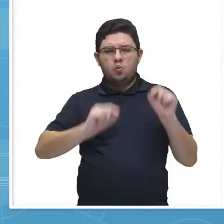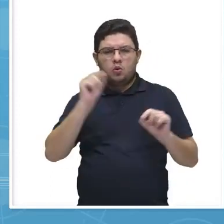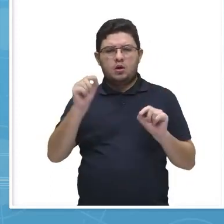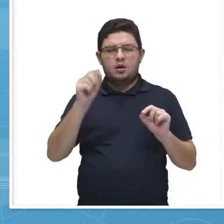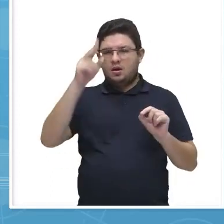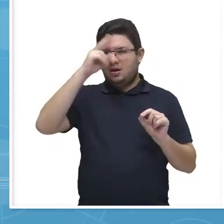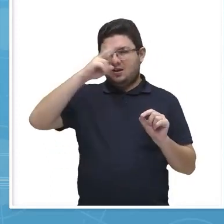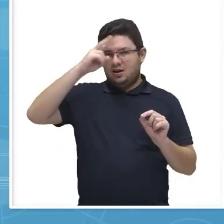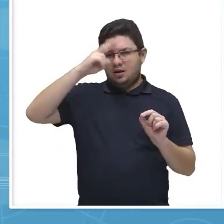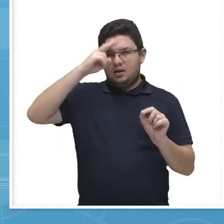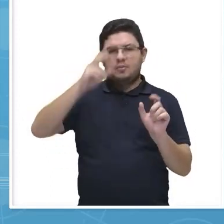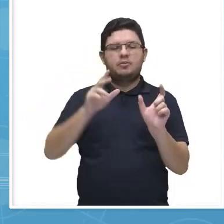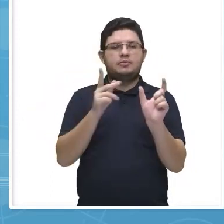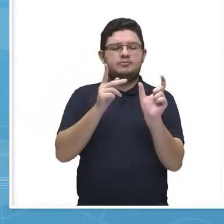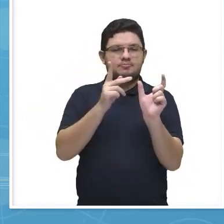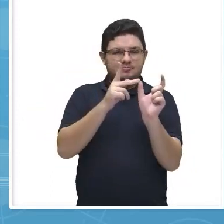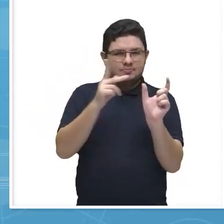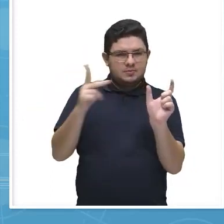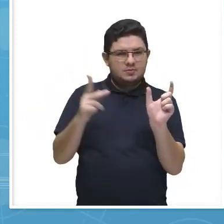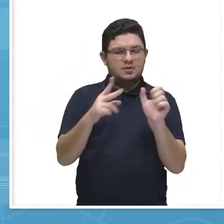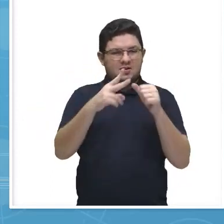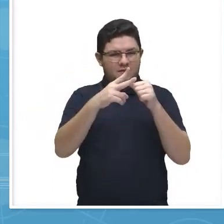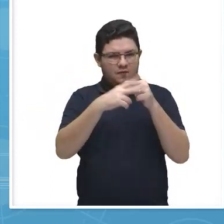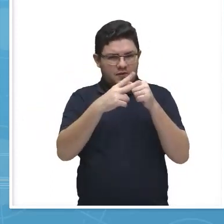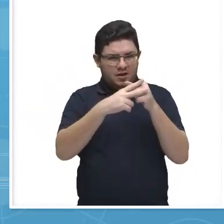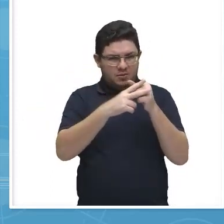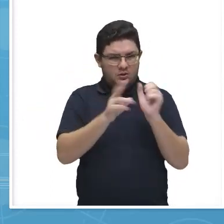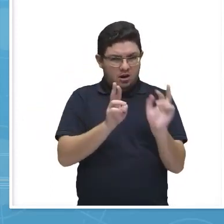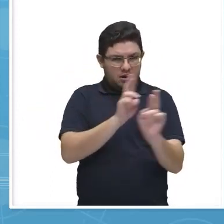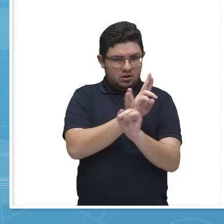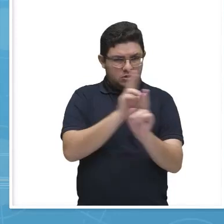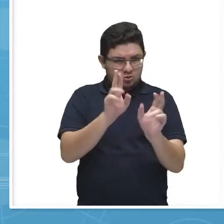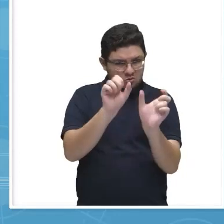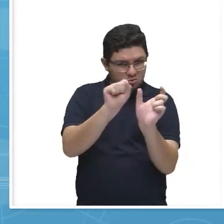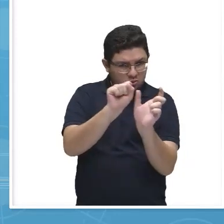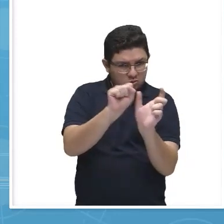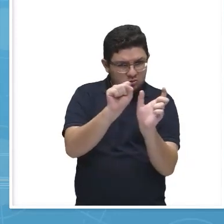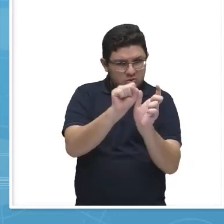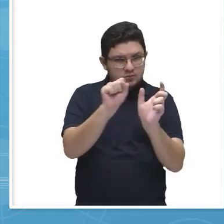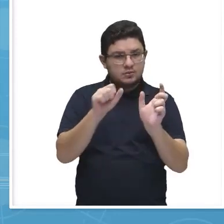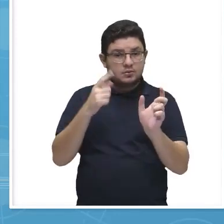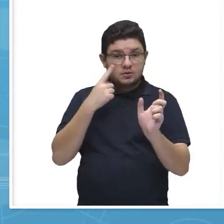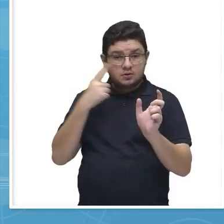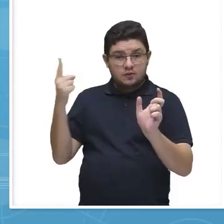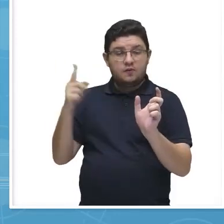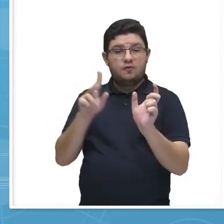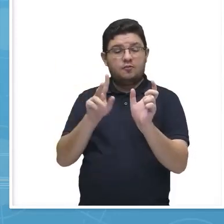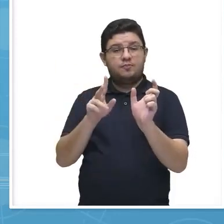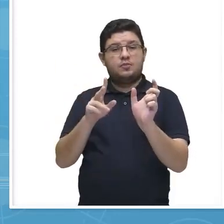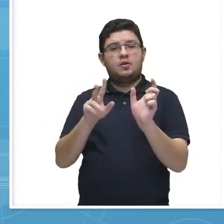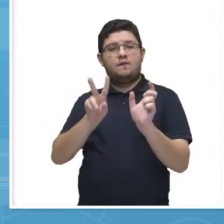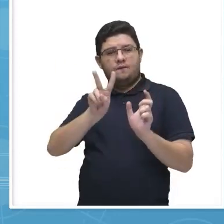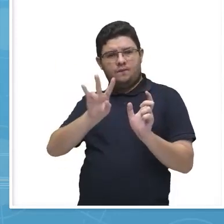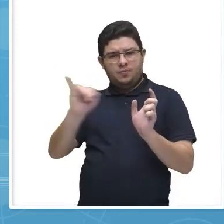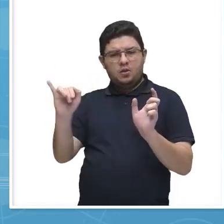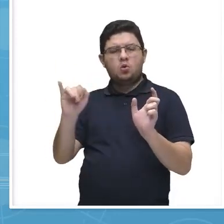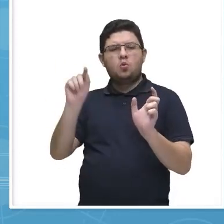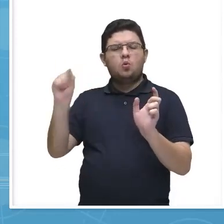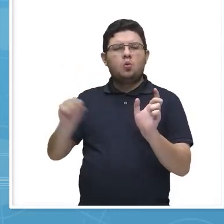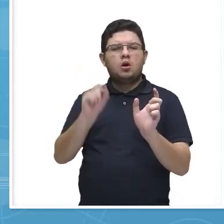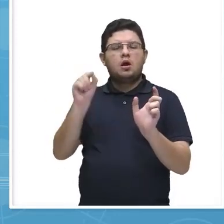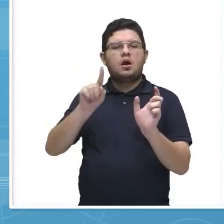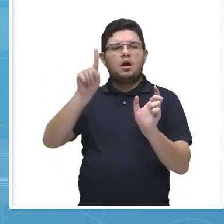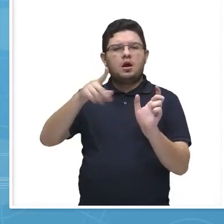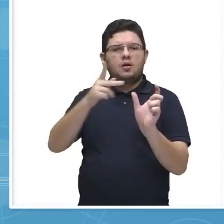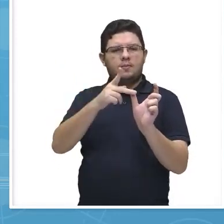verbo estabelece com o sujeito da oração. Então, os verbos intransitivos são verbos de predicação completa. Eu entendi isso, eu já